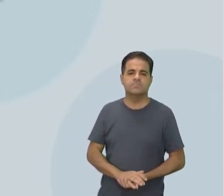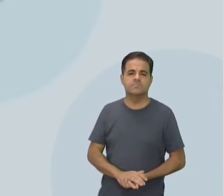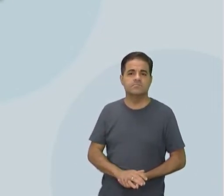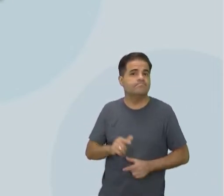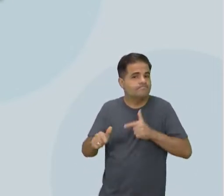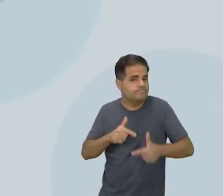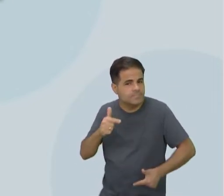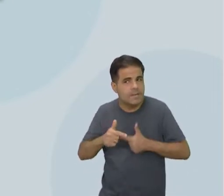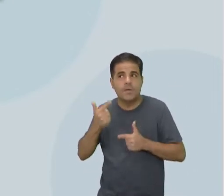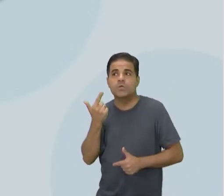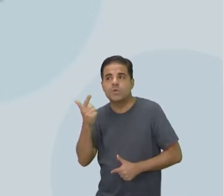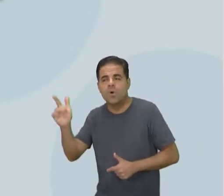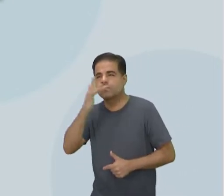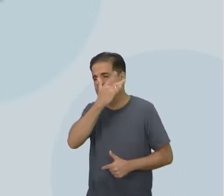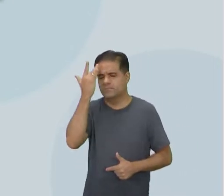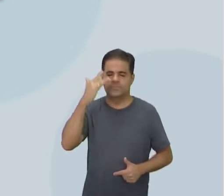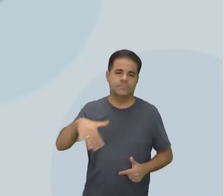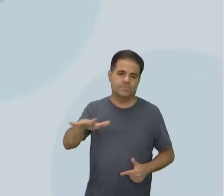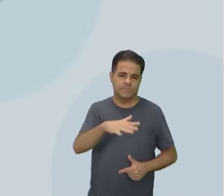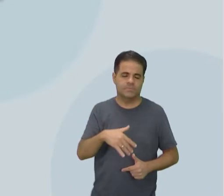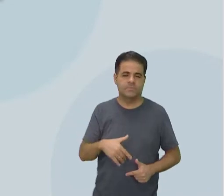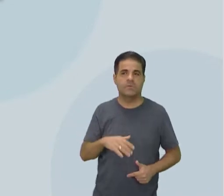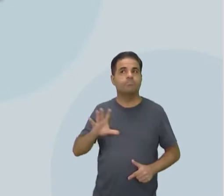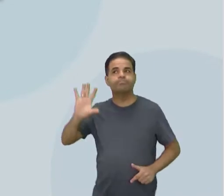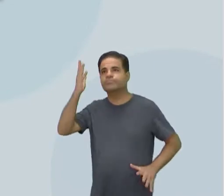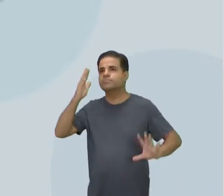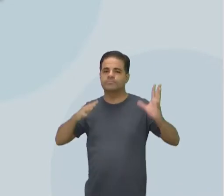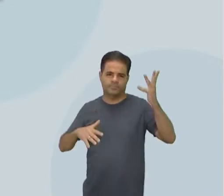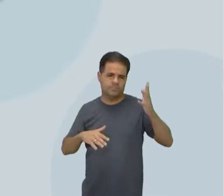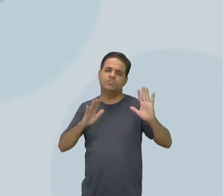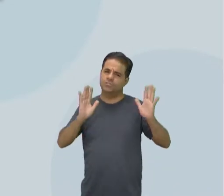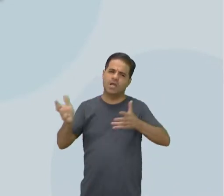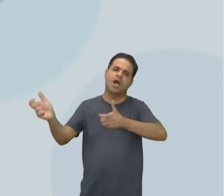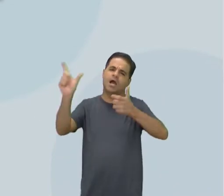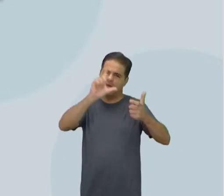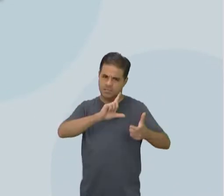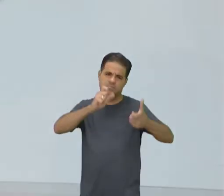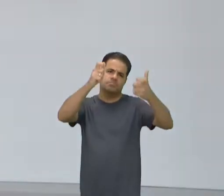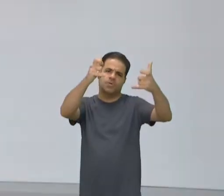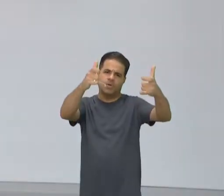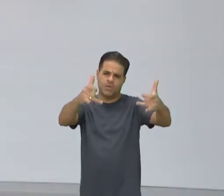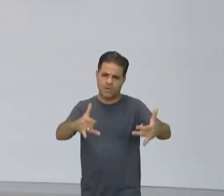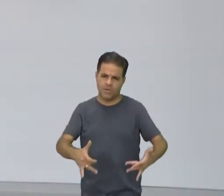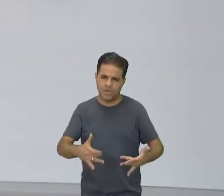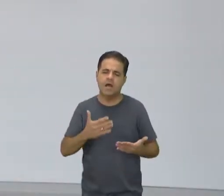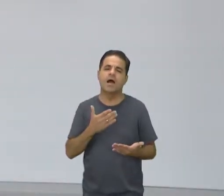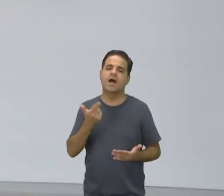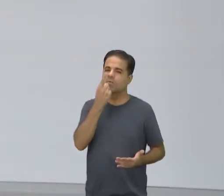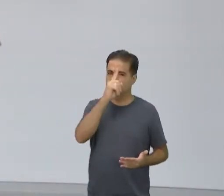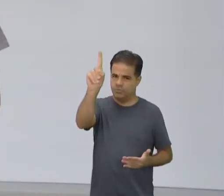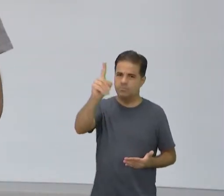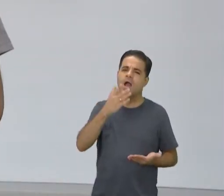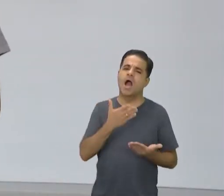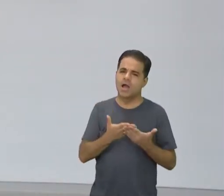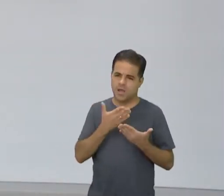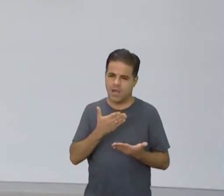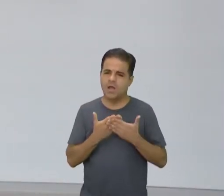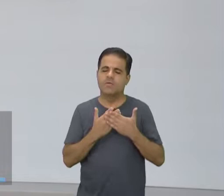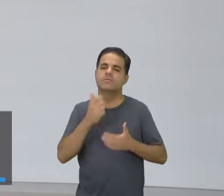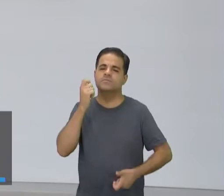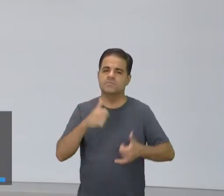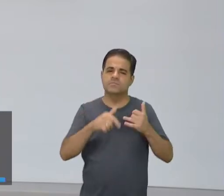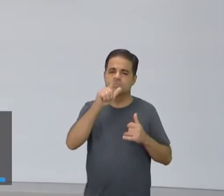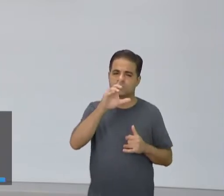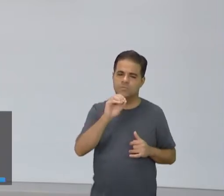o trabalho de outras pessoas, o acaso, né? Então isso já foi explicado, já foi falado aí na nossa última aula a respeito do